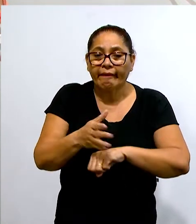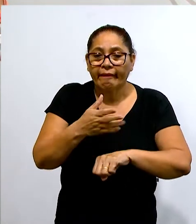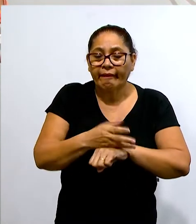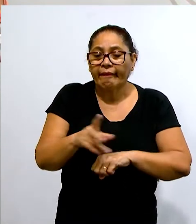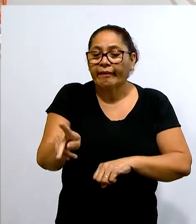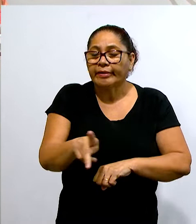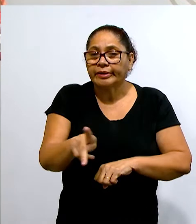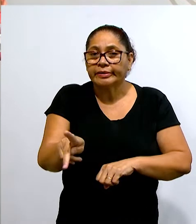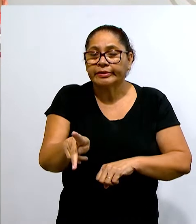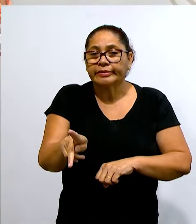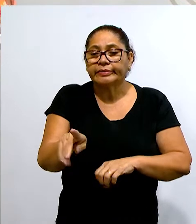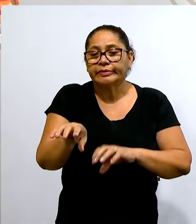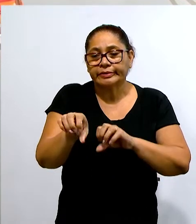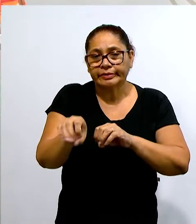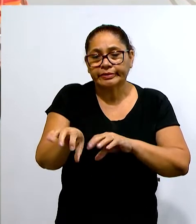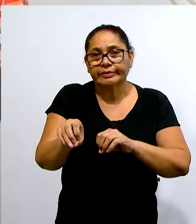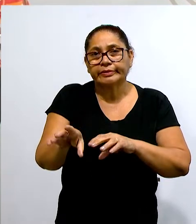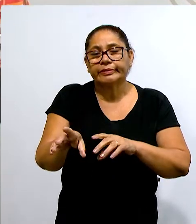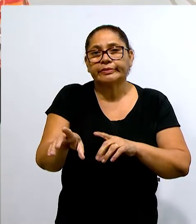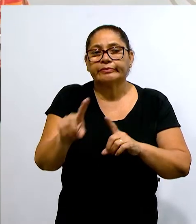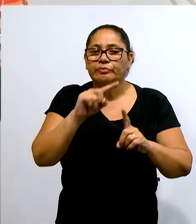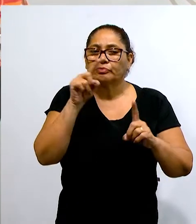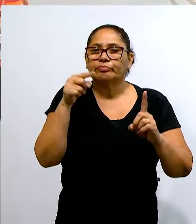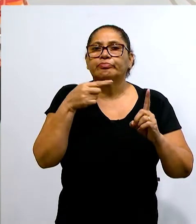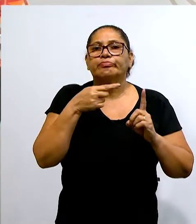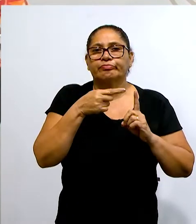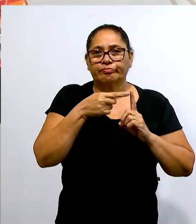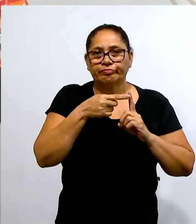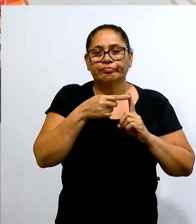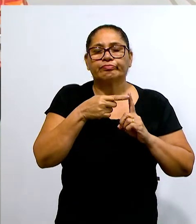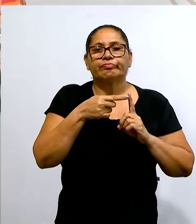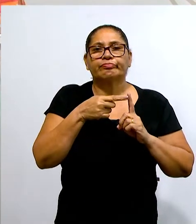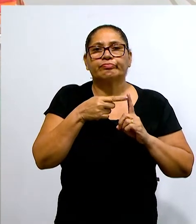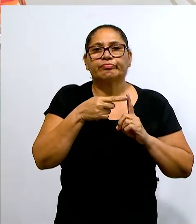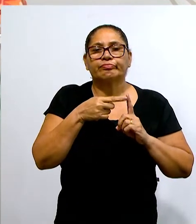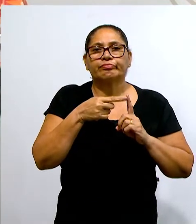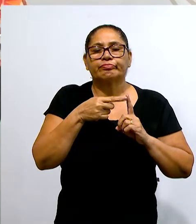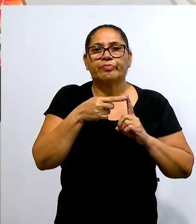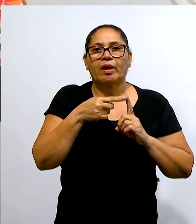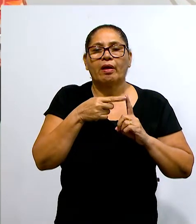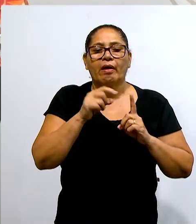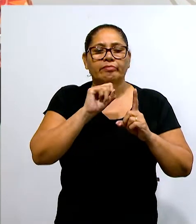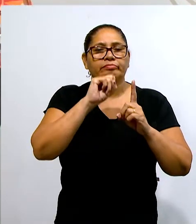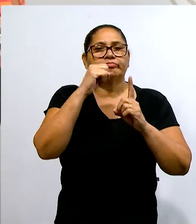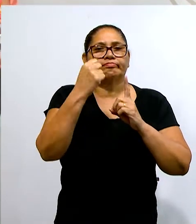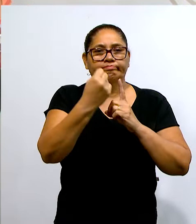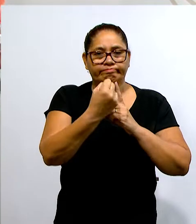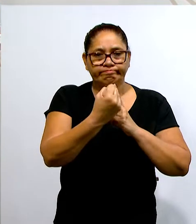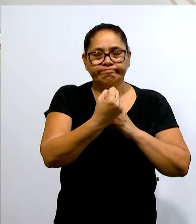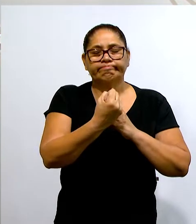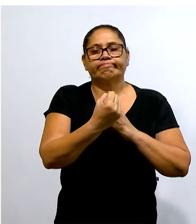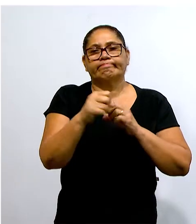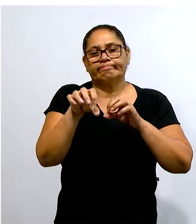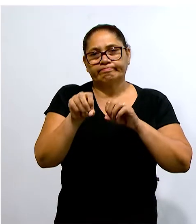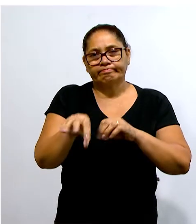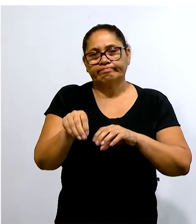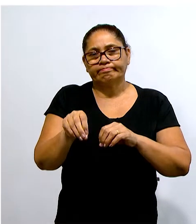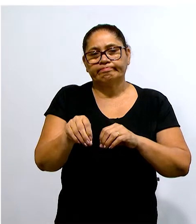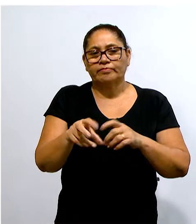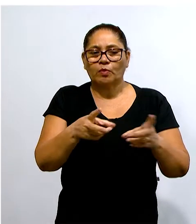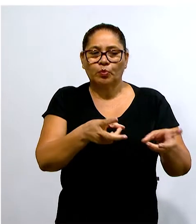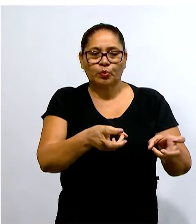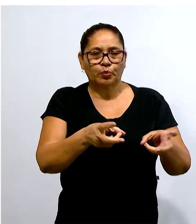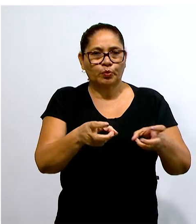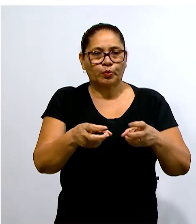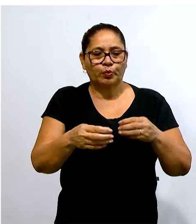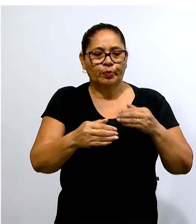prática educativa, dentro dessa perspectiva de um aspecto sociológico da educação. A concepção dos